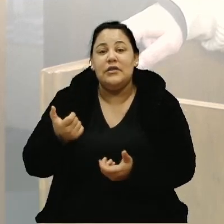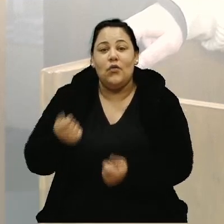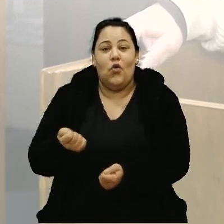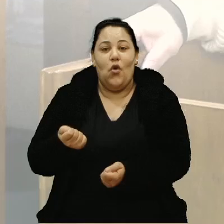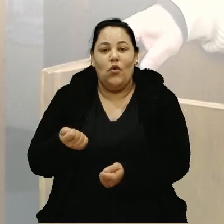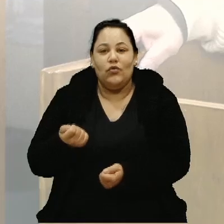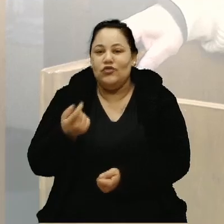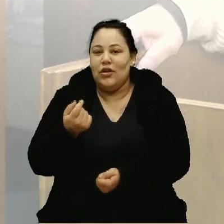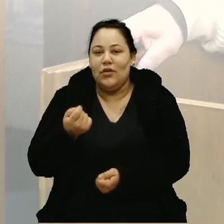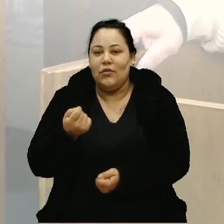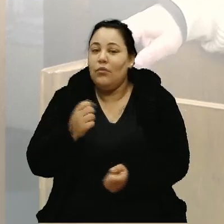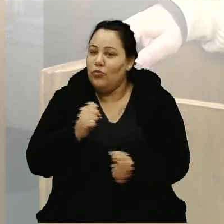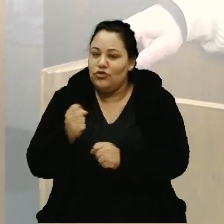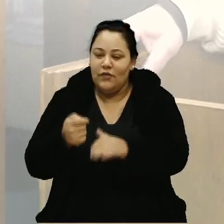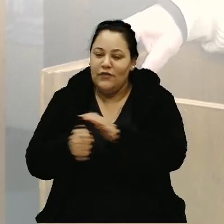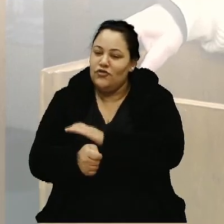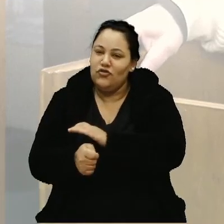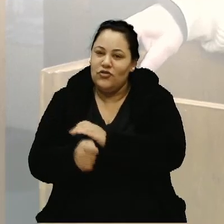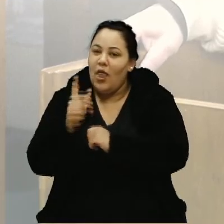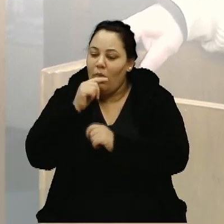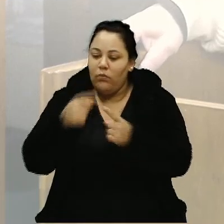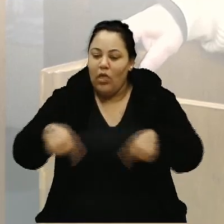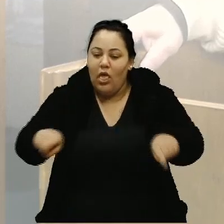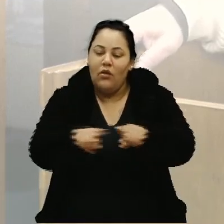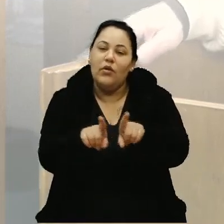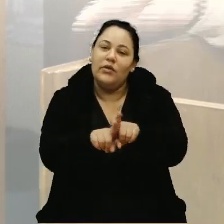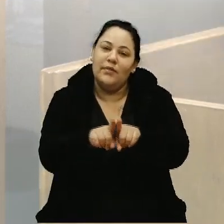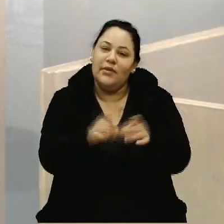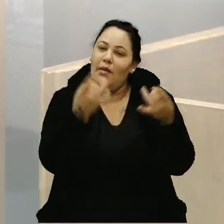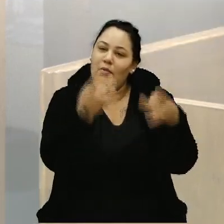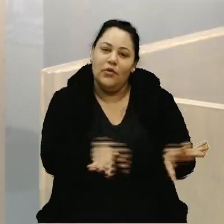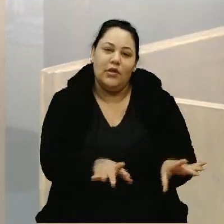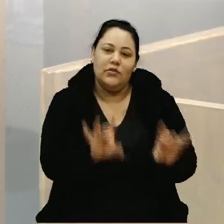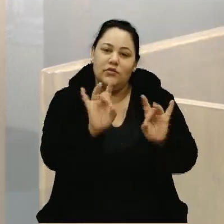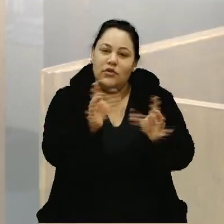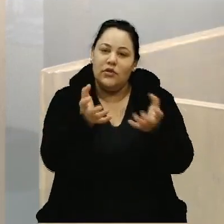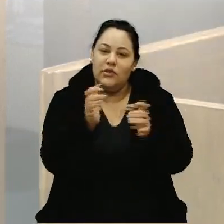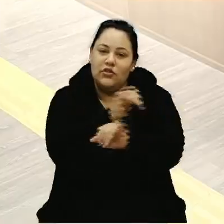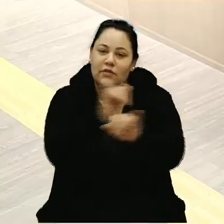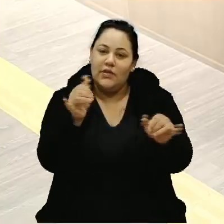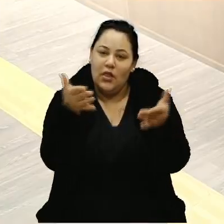Então o Risso está abandonado. Era isso que eu queria deixar dito aqui hoje. Muito obrigada.